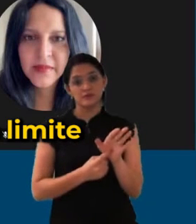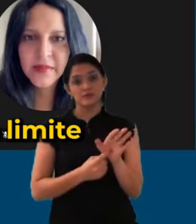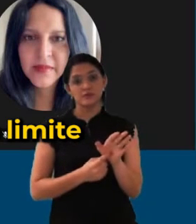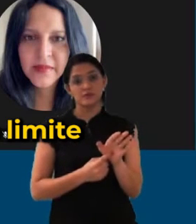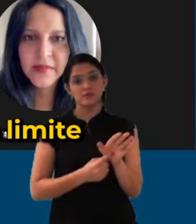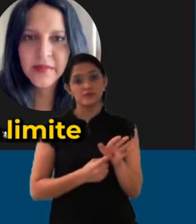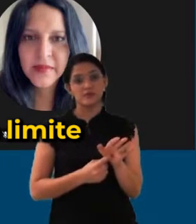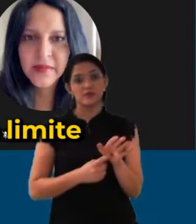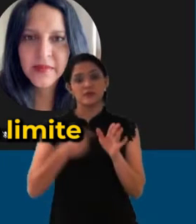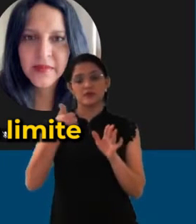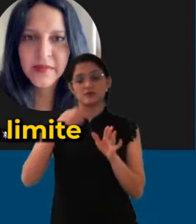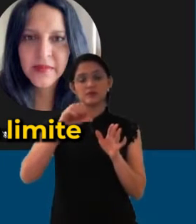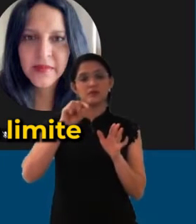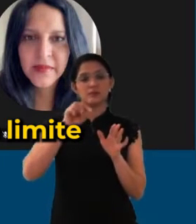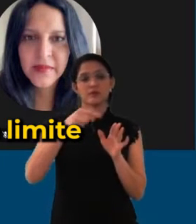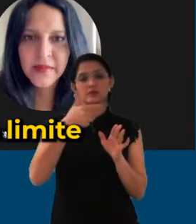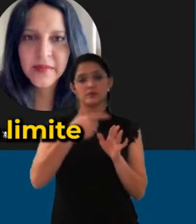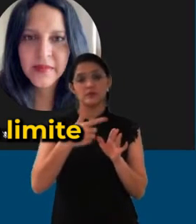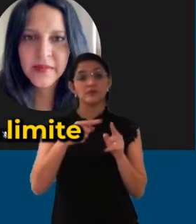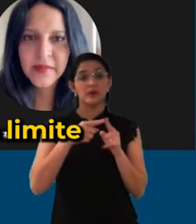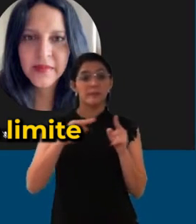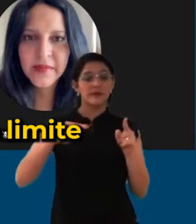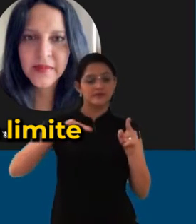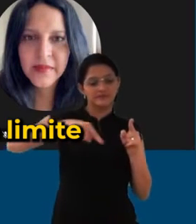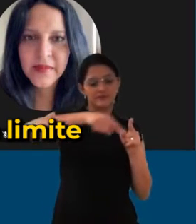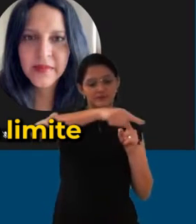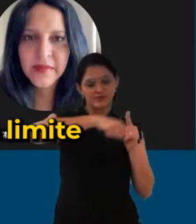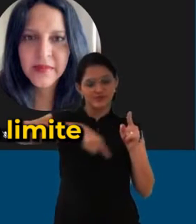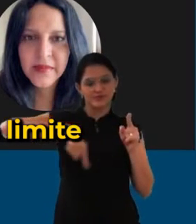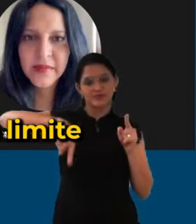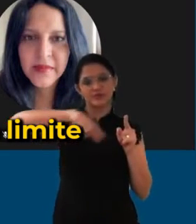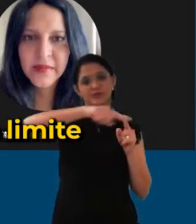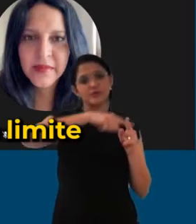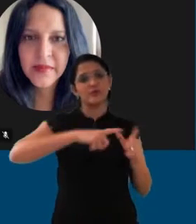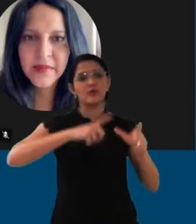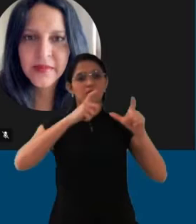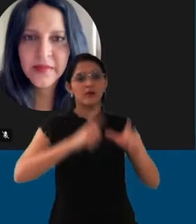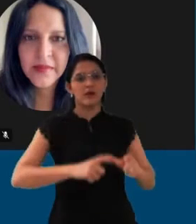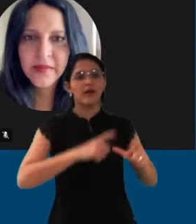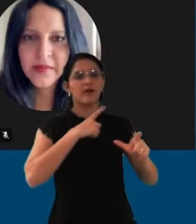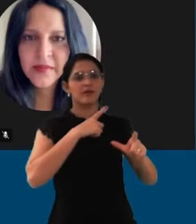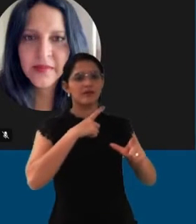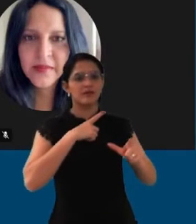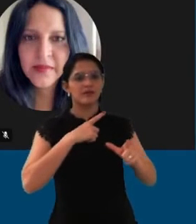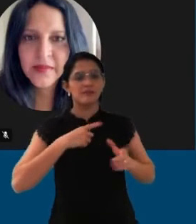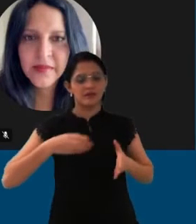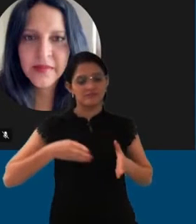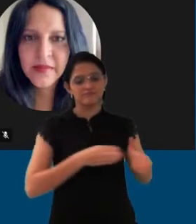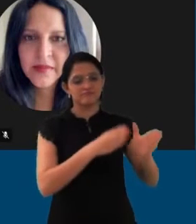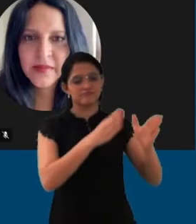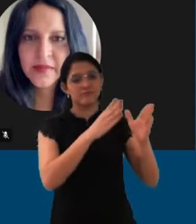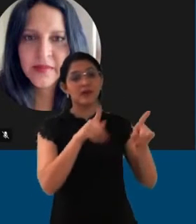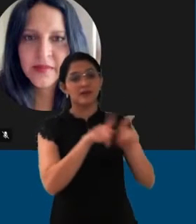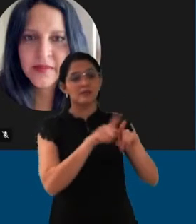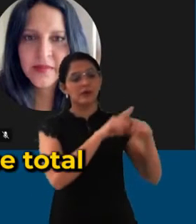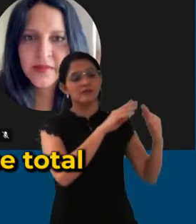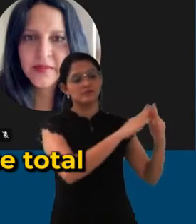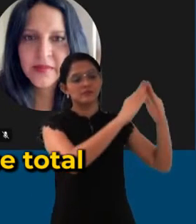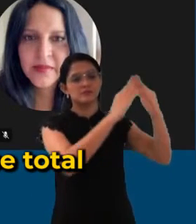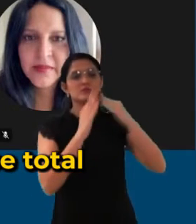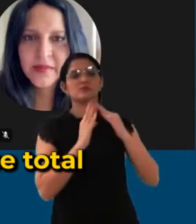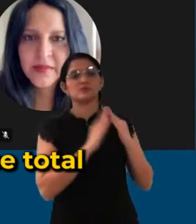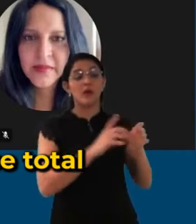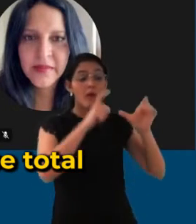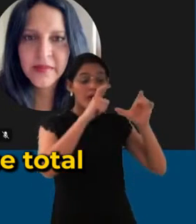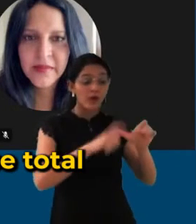19,2, a área, quando você pega o limite das estradas e o limite dos vizinhos, ele é só de 11,75. Por